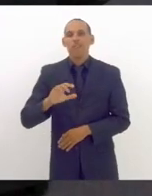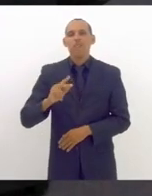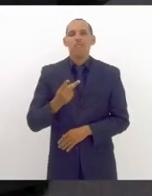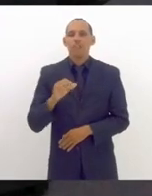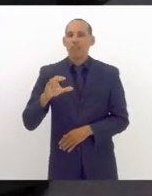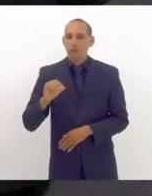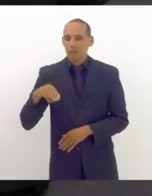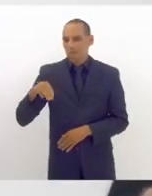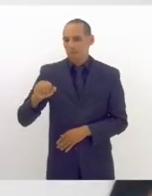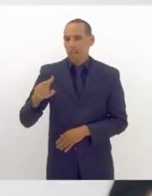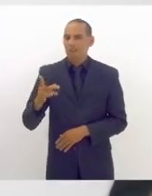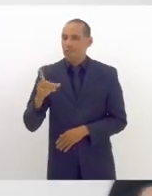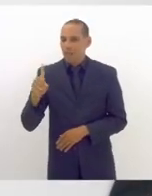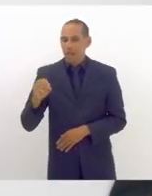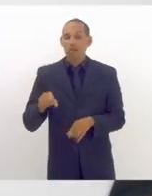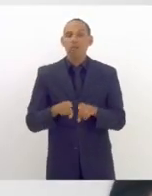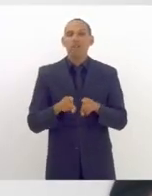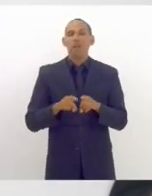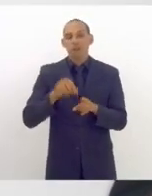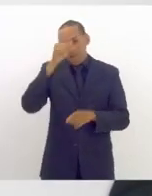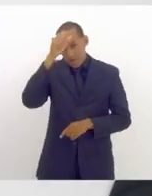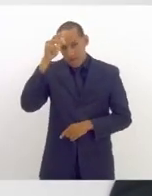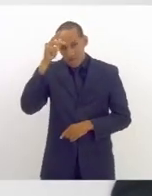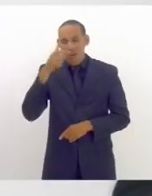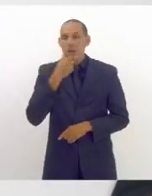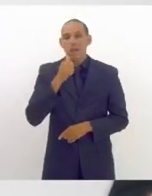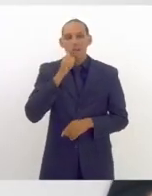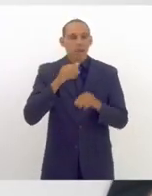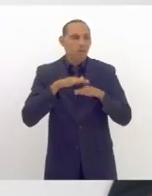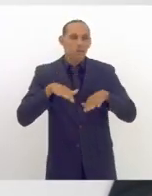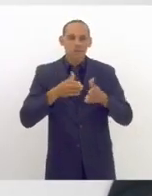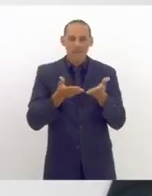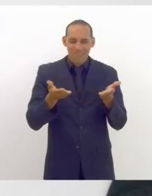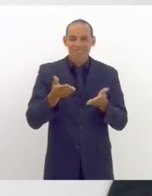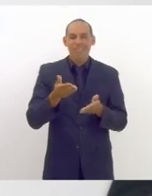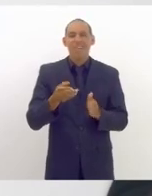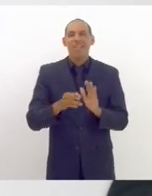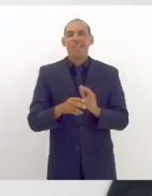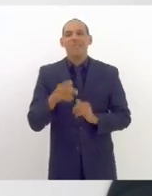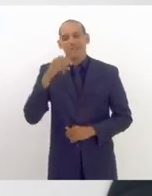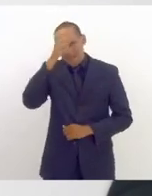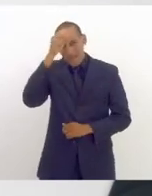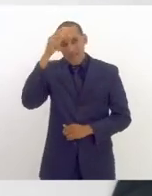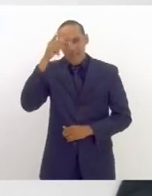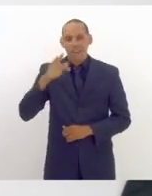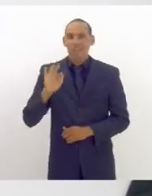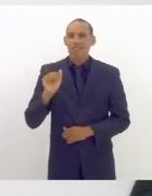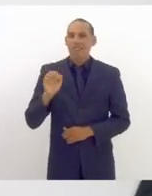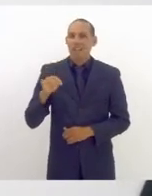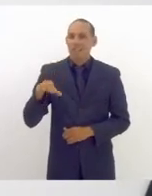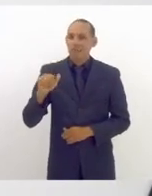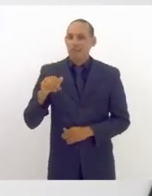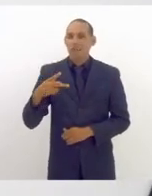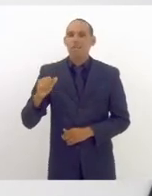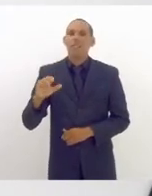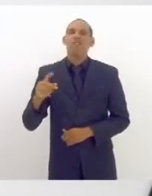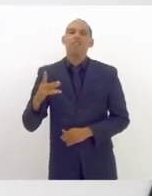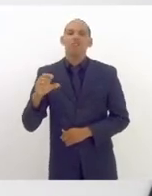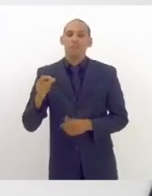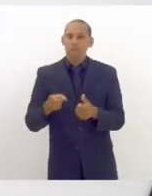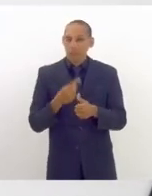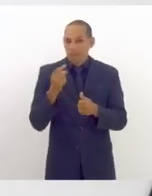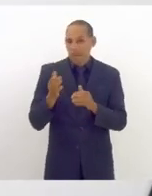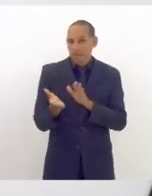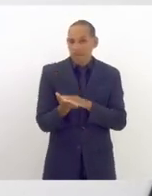e prefeitos nome da deputada da prefeita Fátima Pacheco quero só aqui primeiro parabenizar